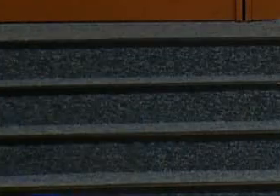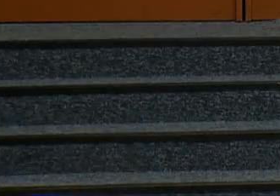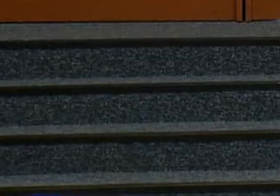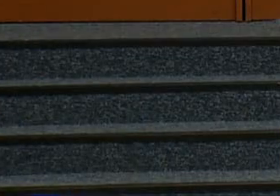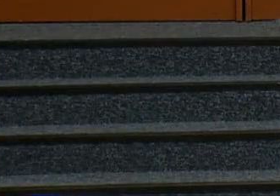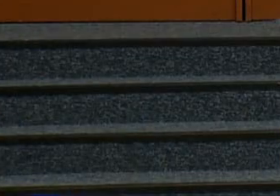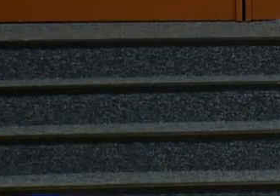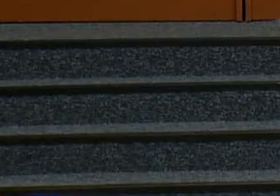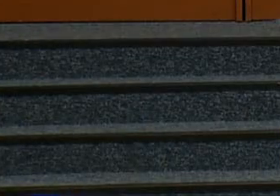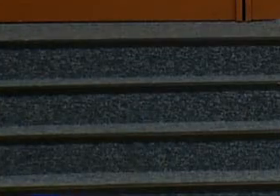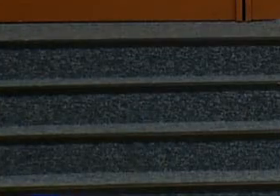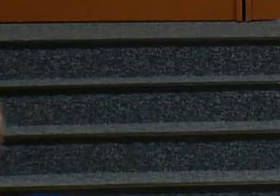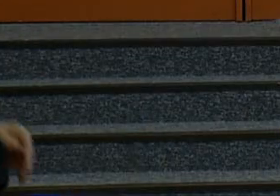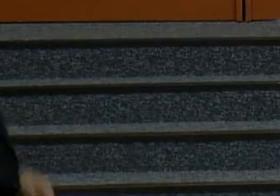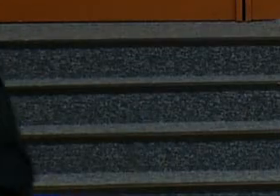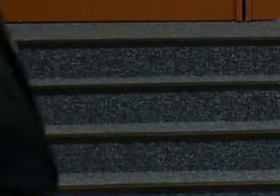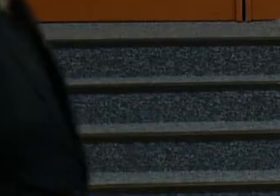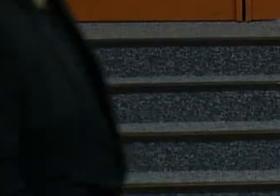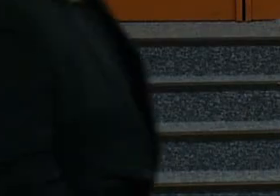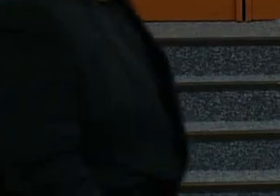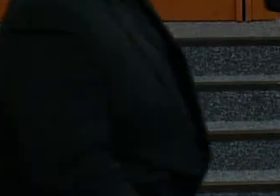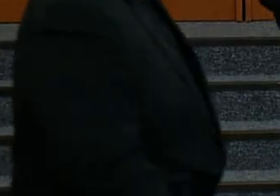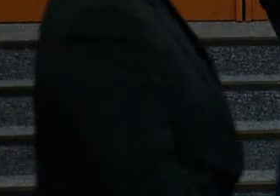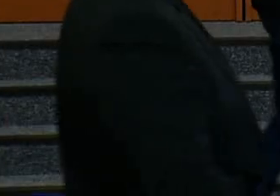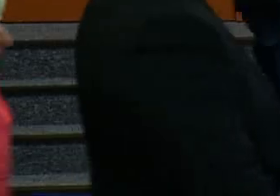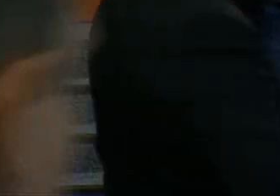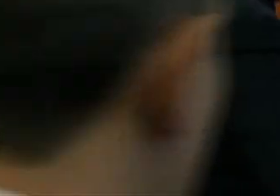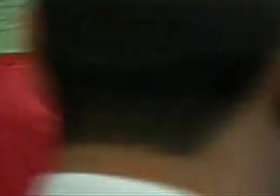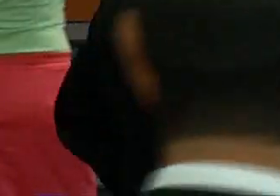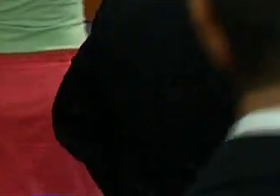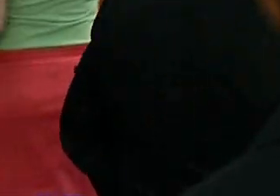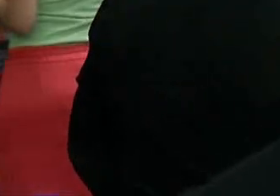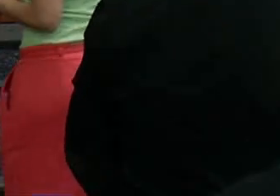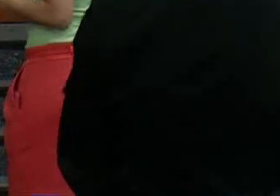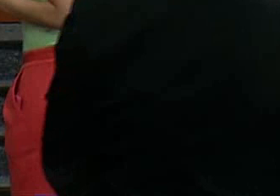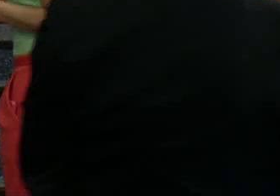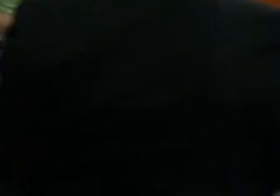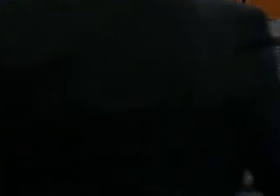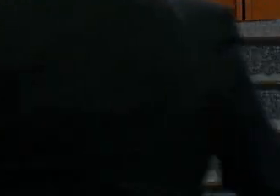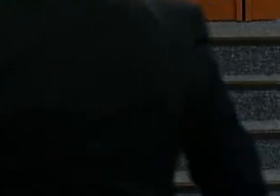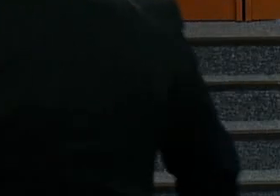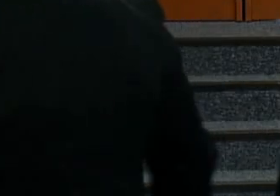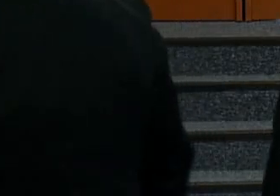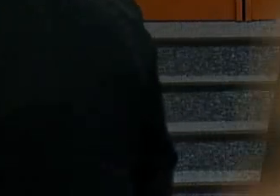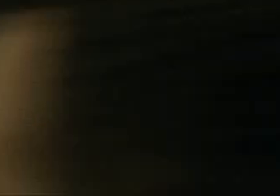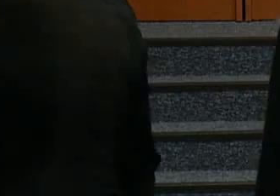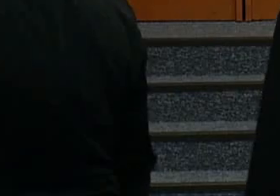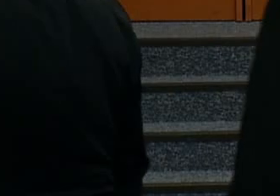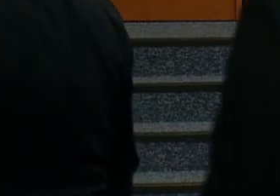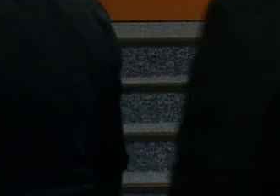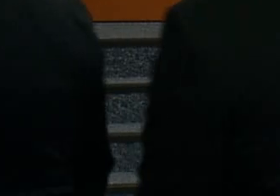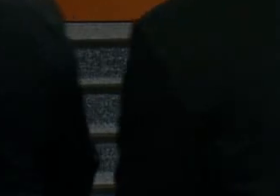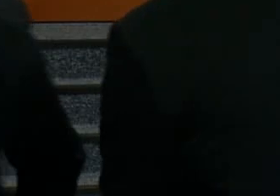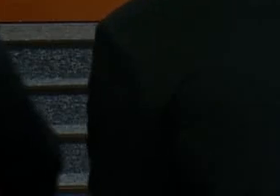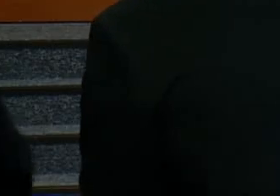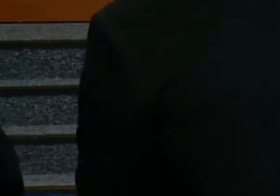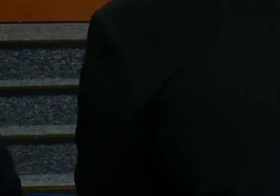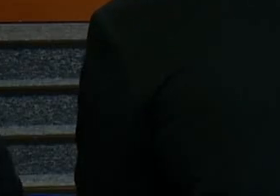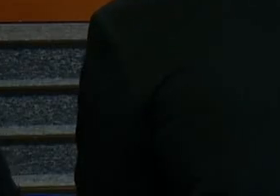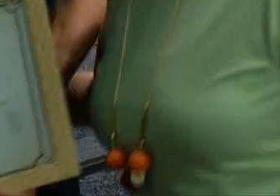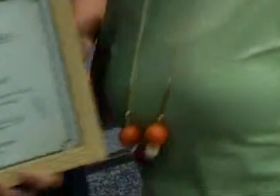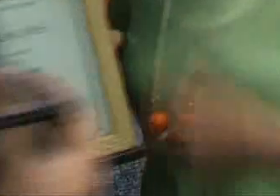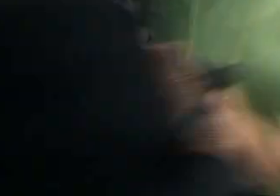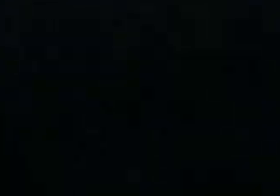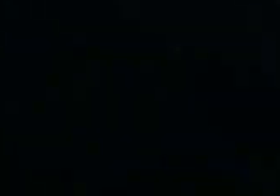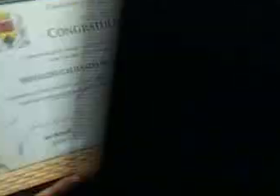o senhor Marcos Okobayashi Mirai, para que venha aqui à frente, acompanhado do autor